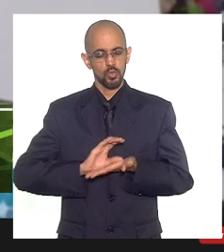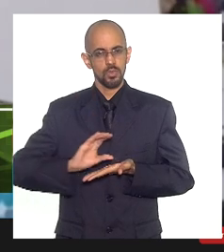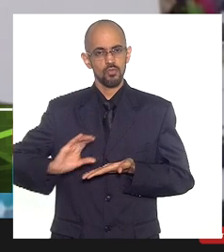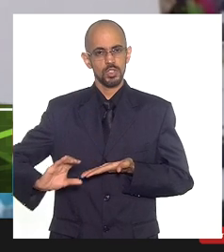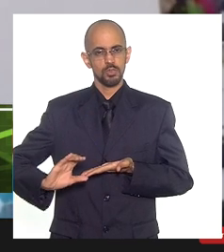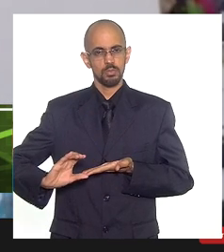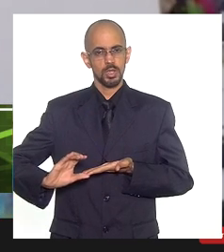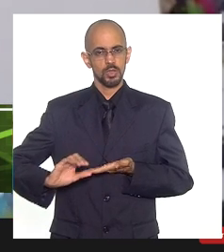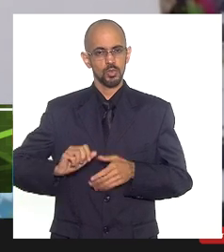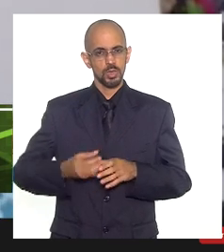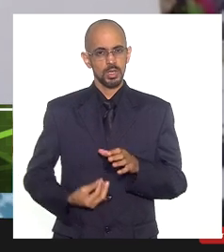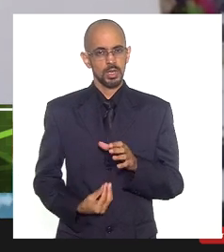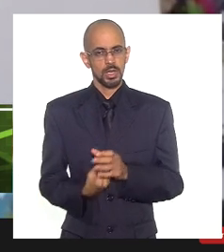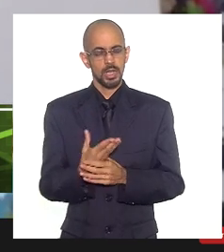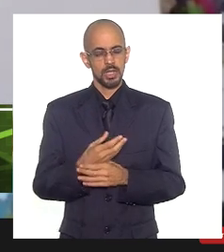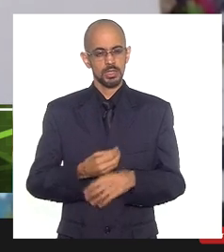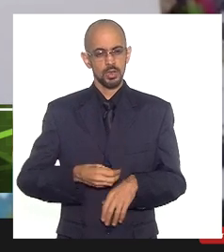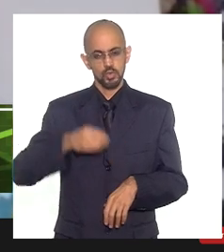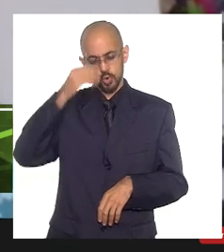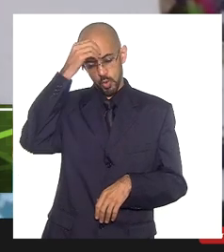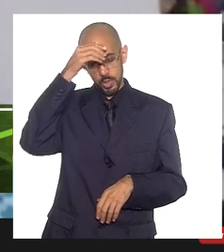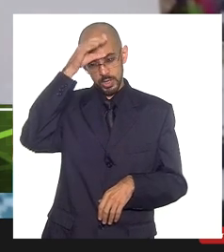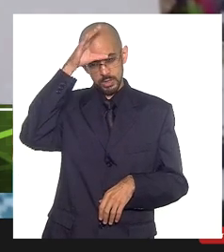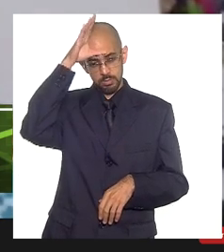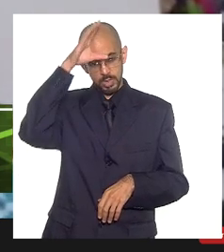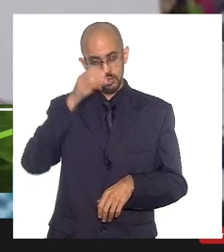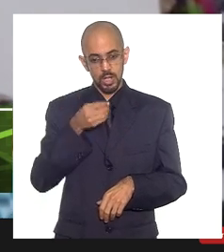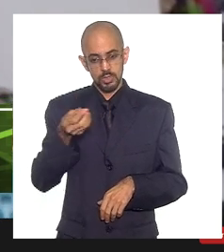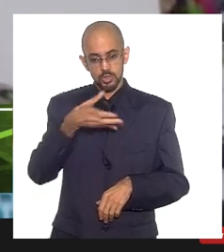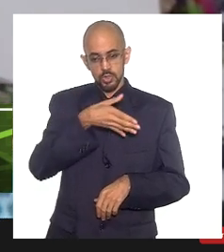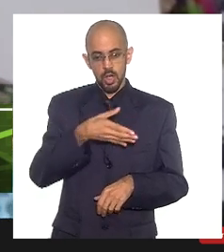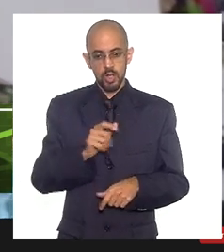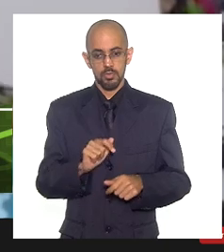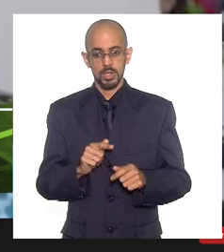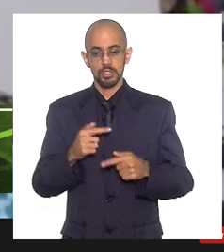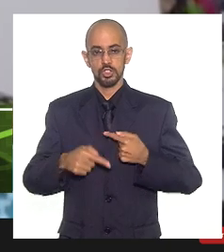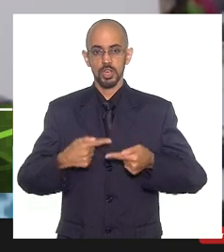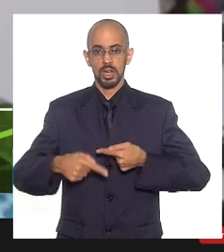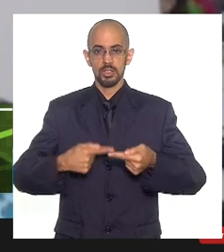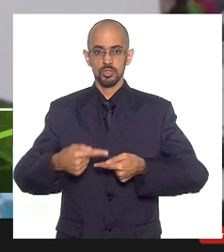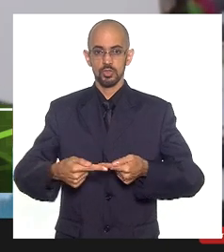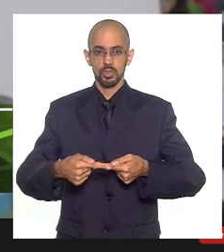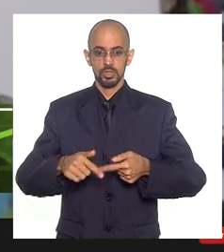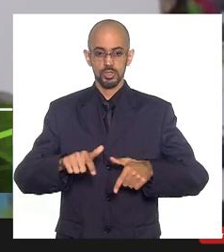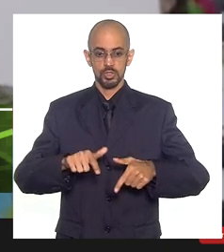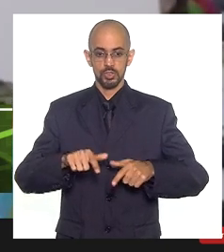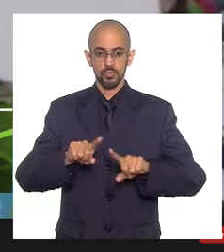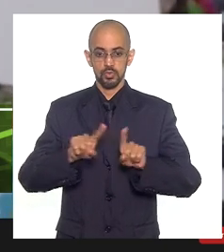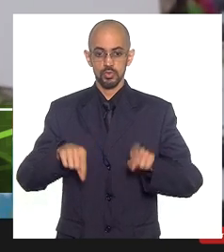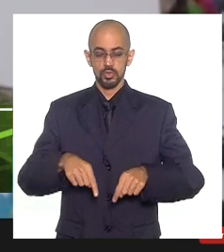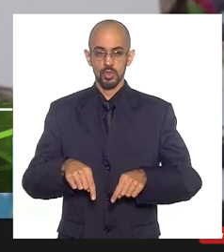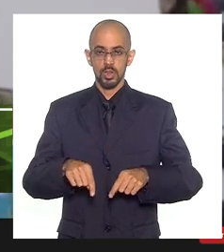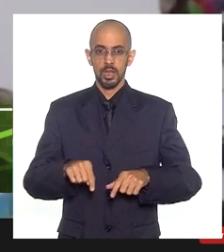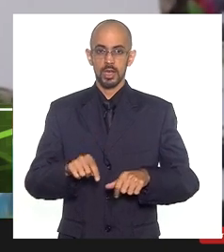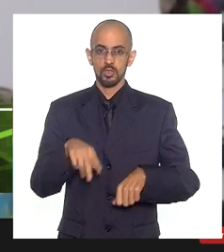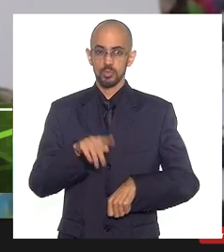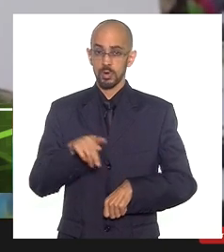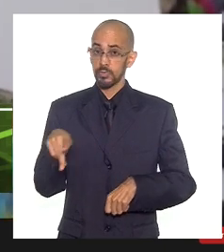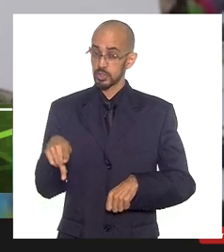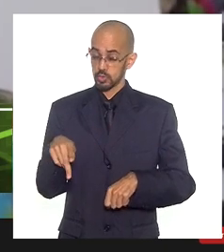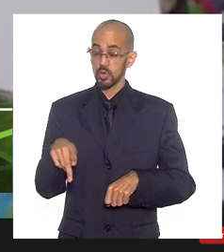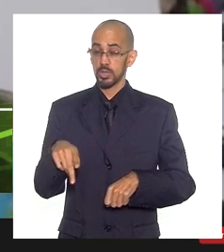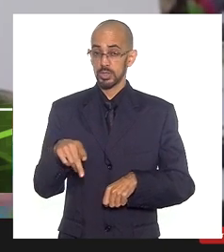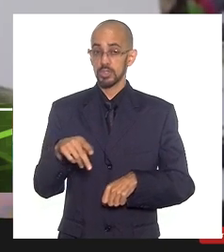conhecimento articulada com a formação das novas gerações de trabalhadores de nível superior que é isso que a universidade faz e a